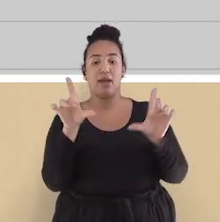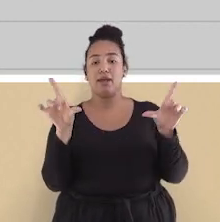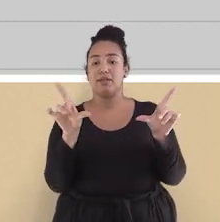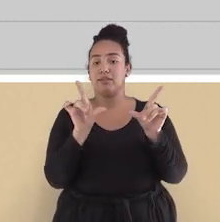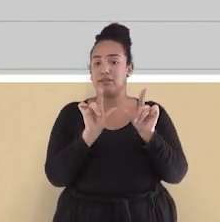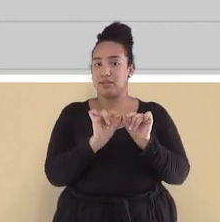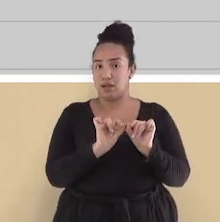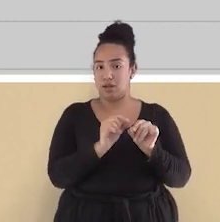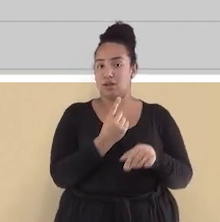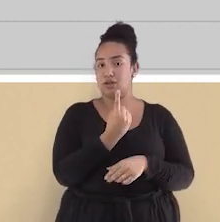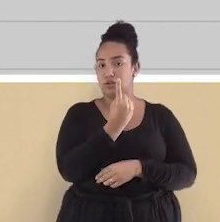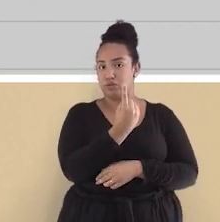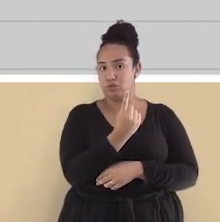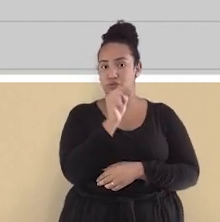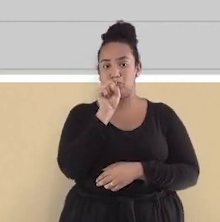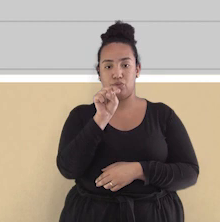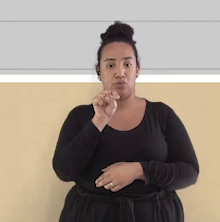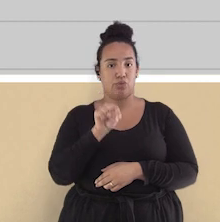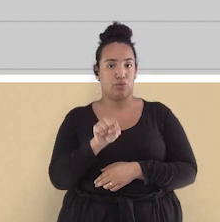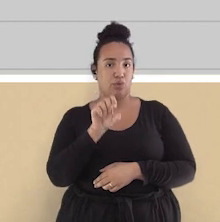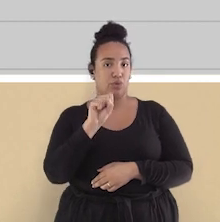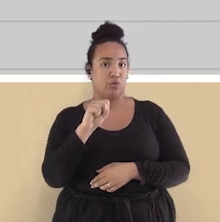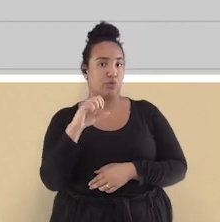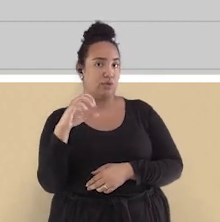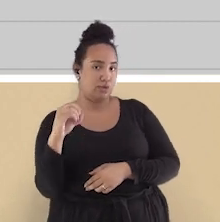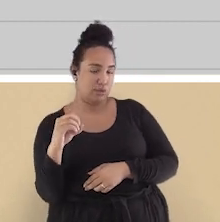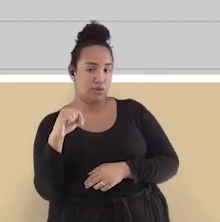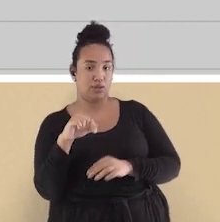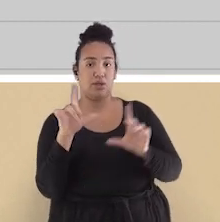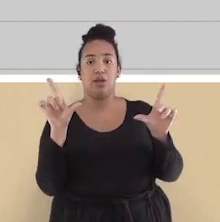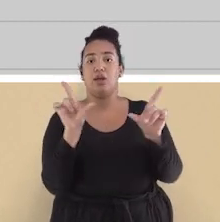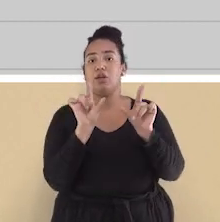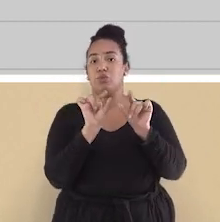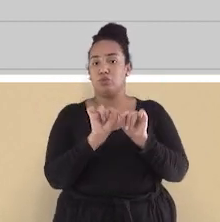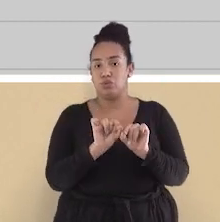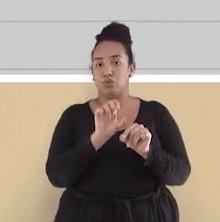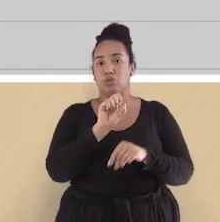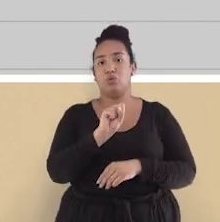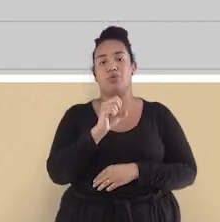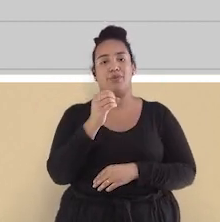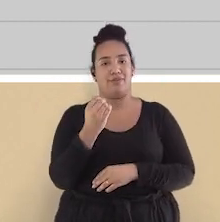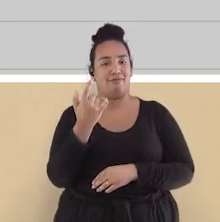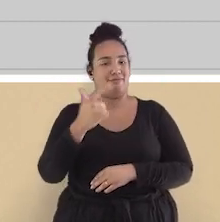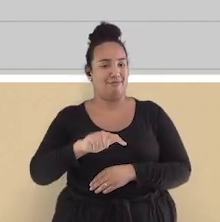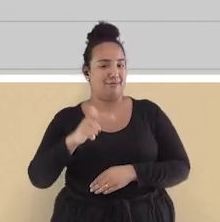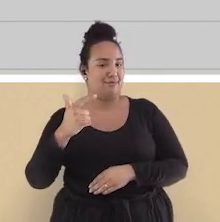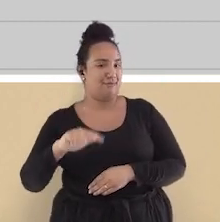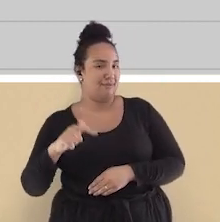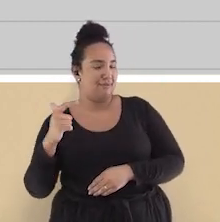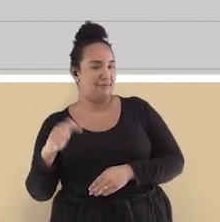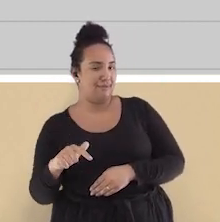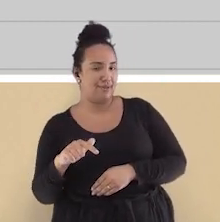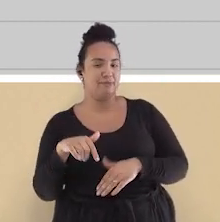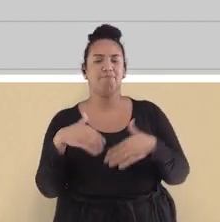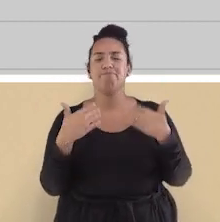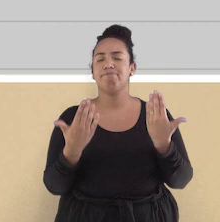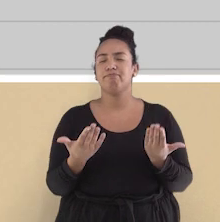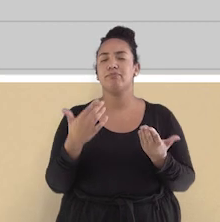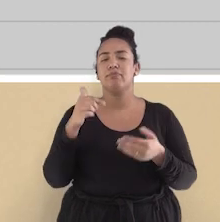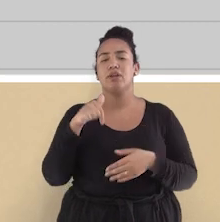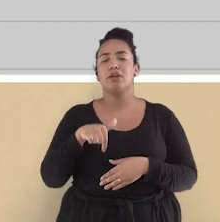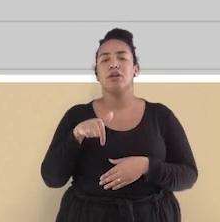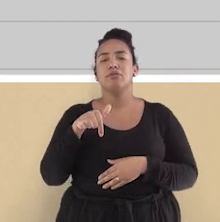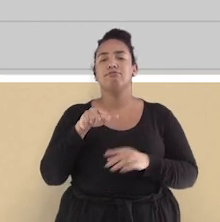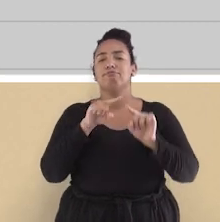escala dele é de 1 para 80, ou seja, ele foi reduzido 80 vezes. Então, como é que eu